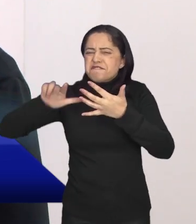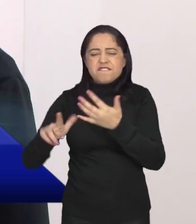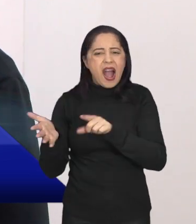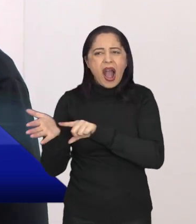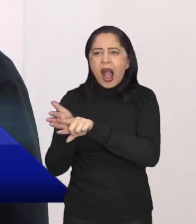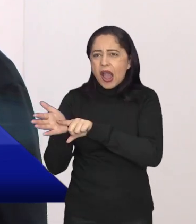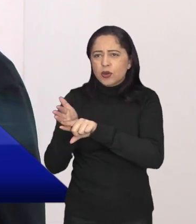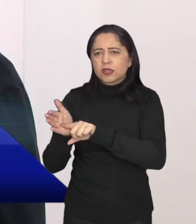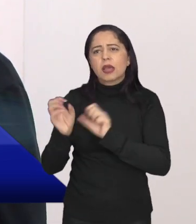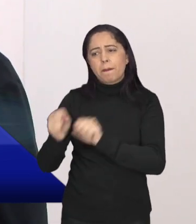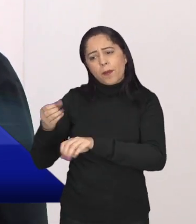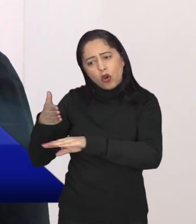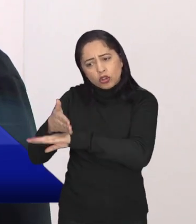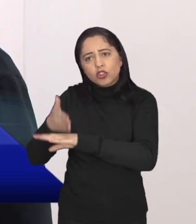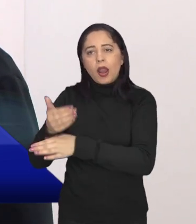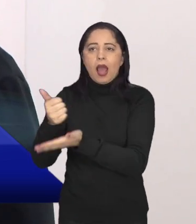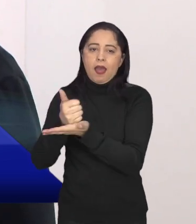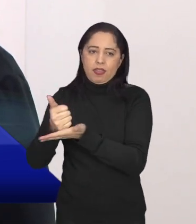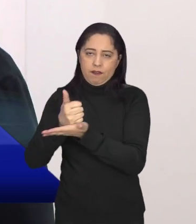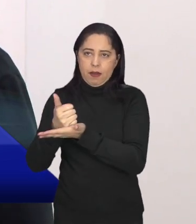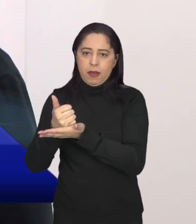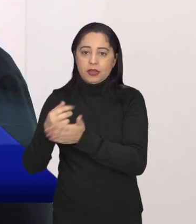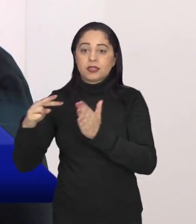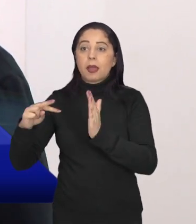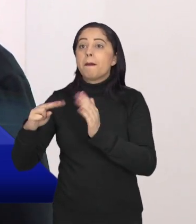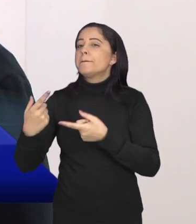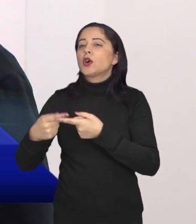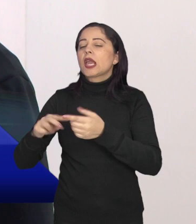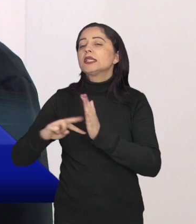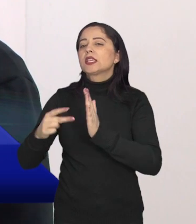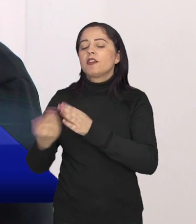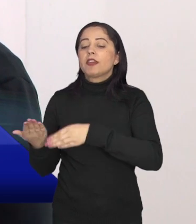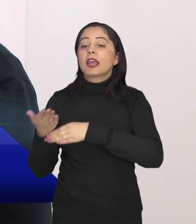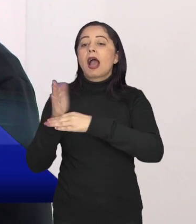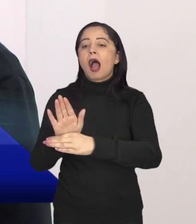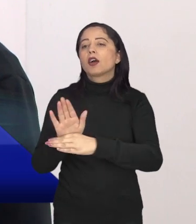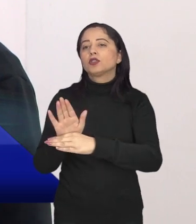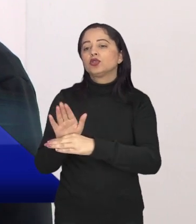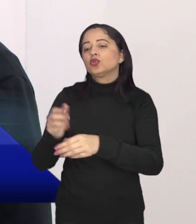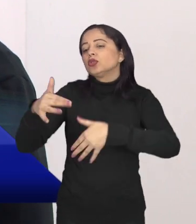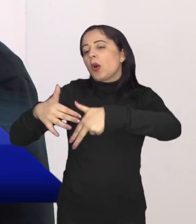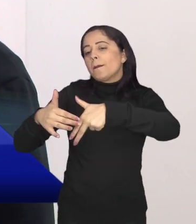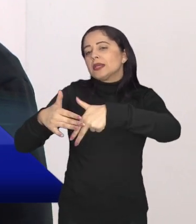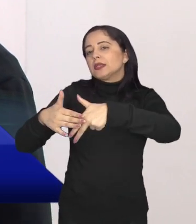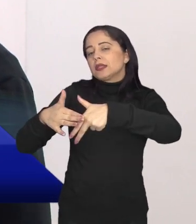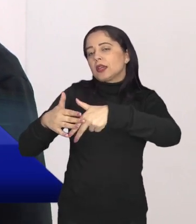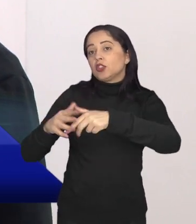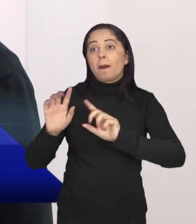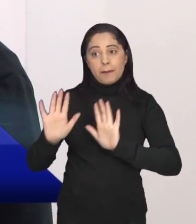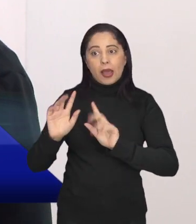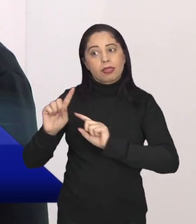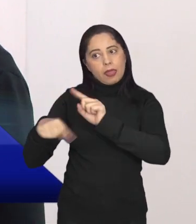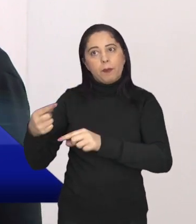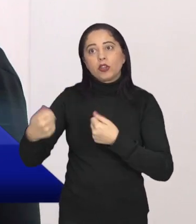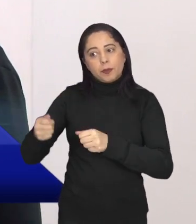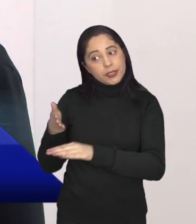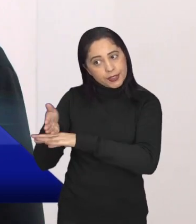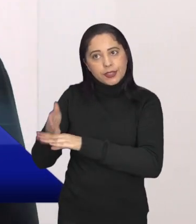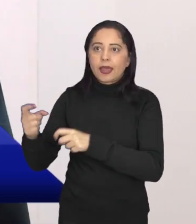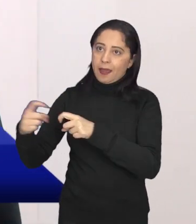pode ser diagnosticada até mesmo na farmácia para ajudar o paciente até esse primeiro atendimento ou em que ser encaminhado ao médico